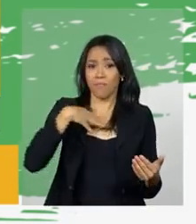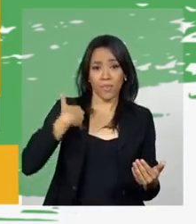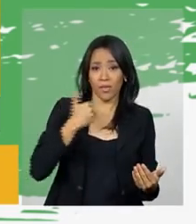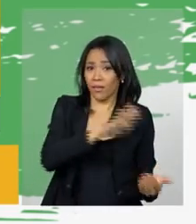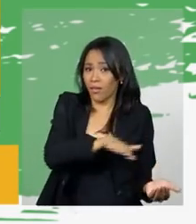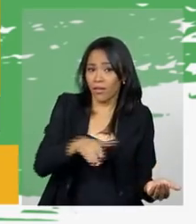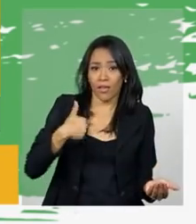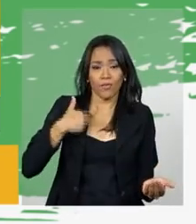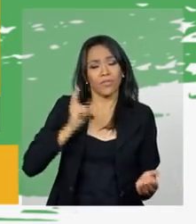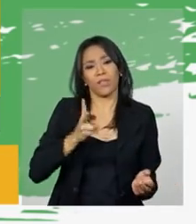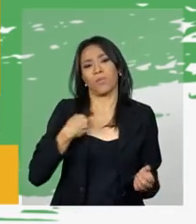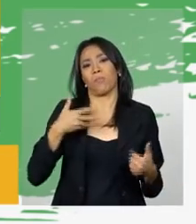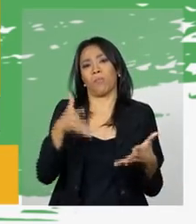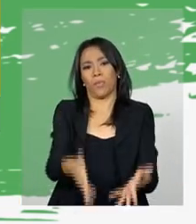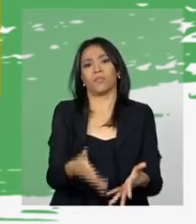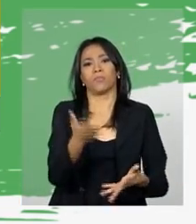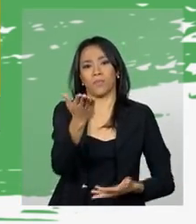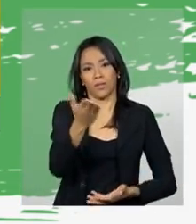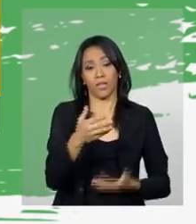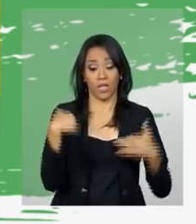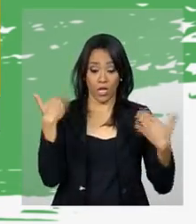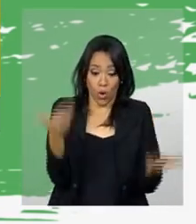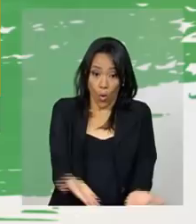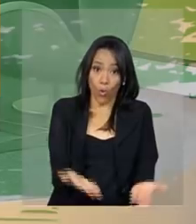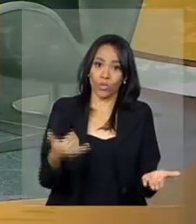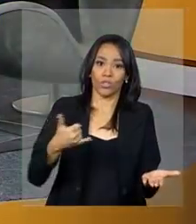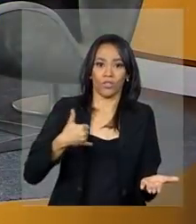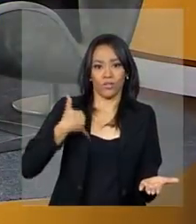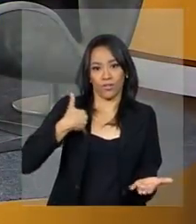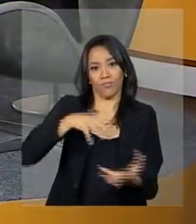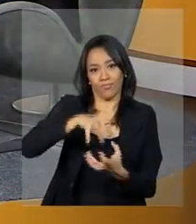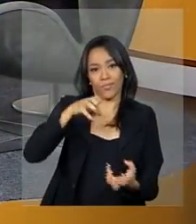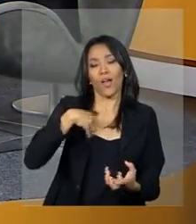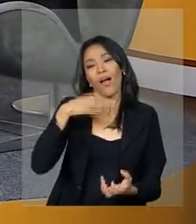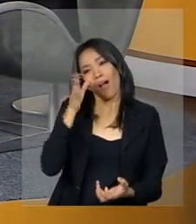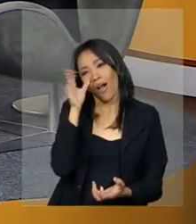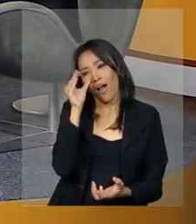eu participei também, né? E hoje só com os olhos.